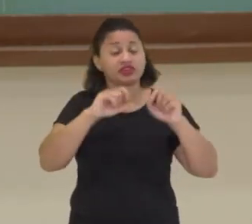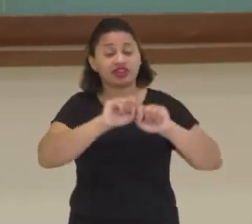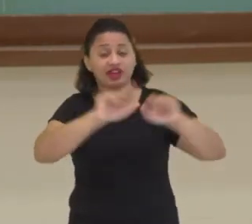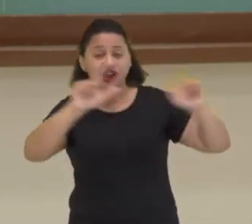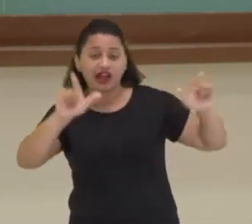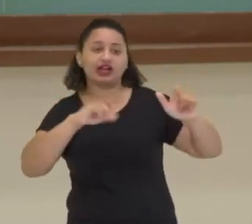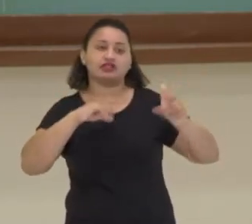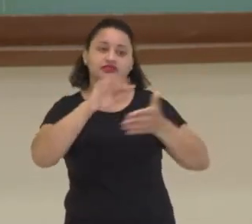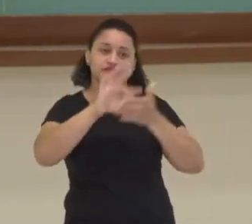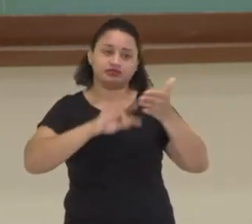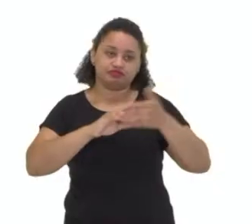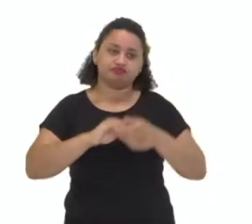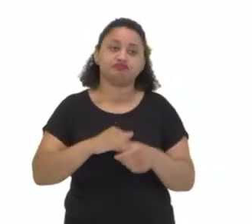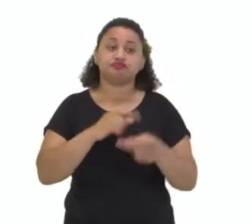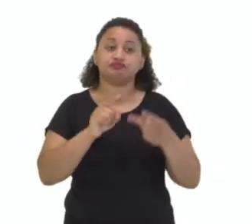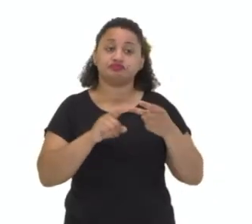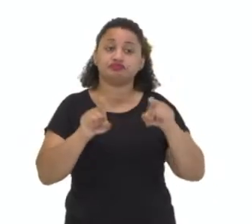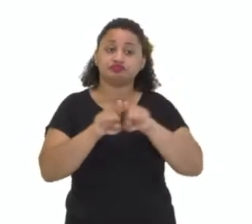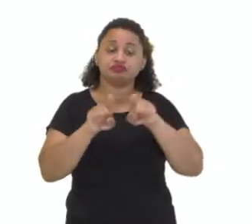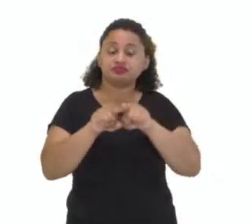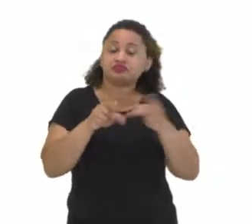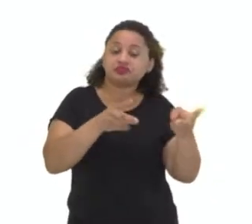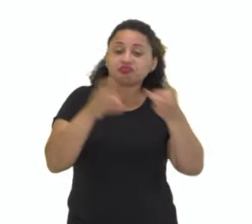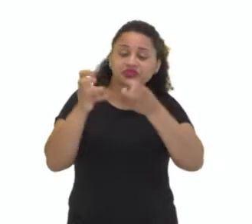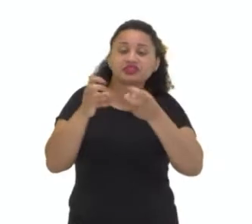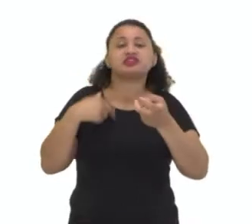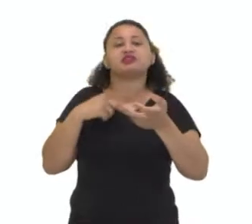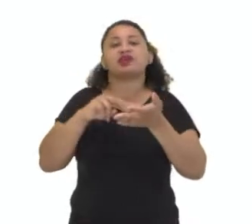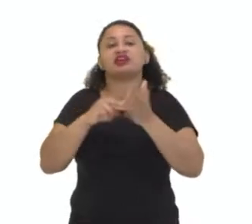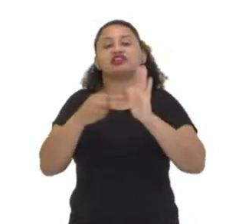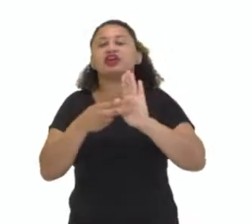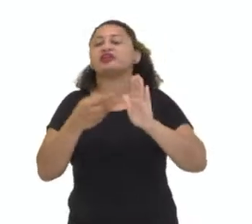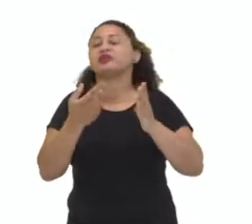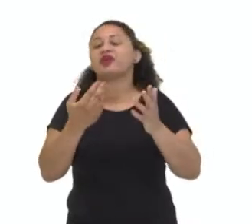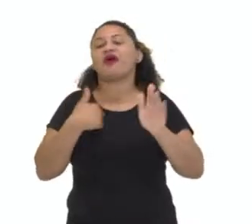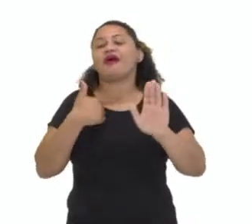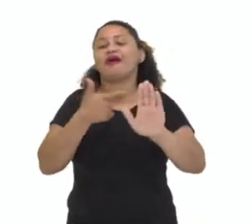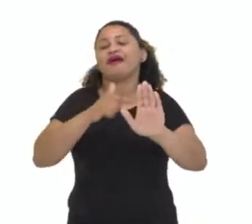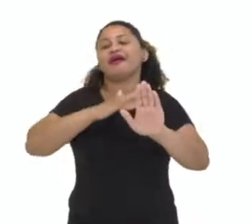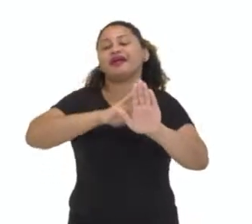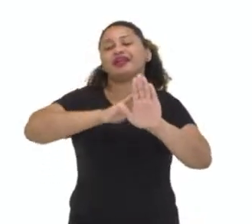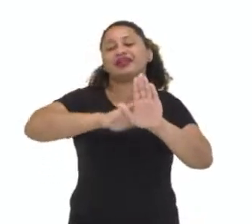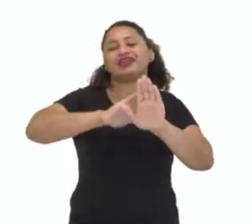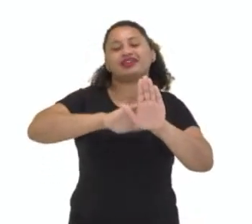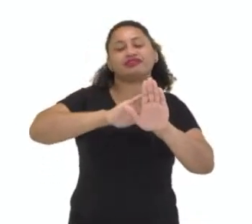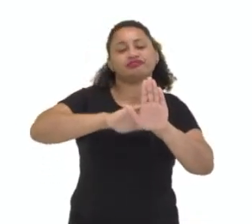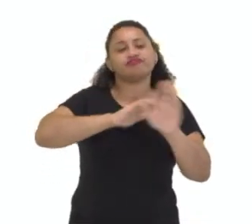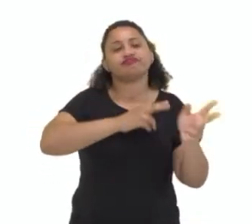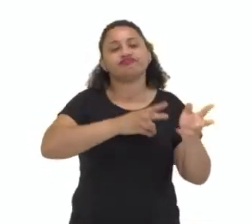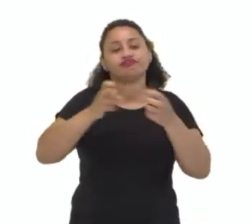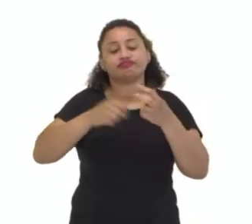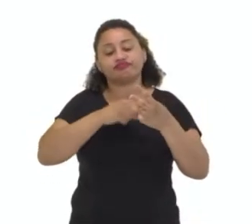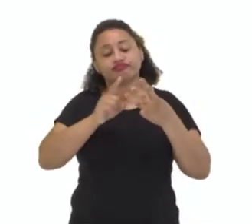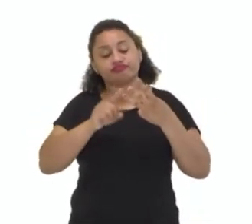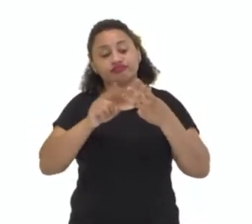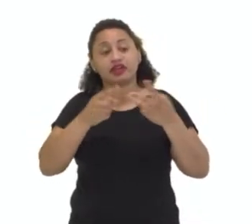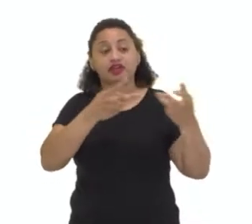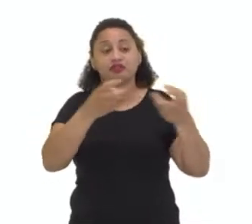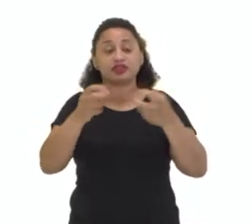texto. Então, identificar efeitos de sentido como ironia, reconhecer os elementos da